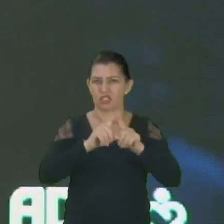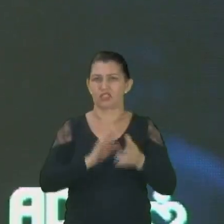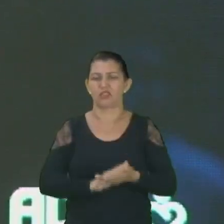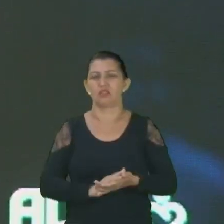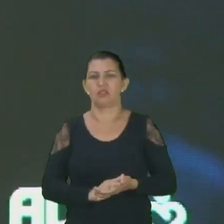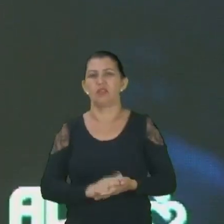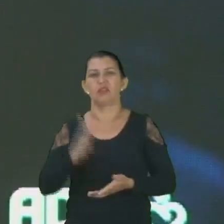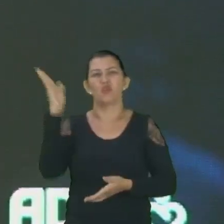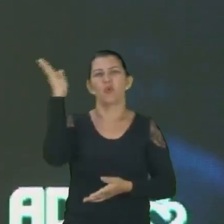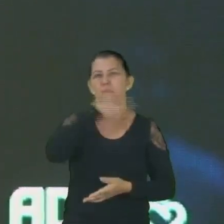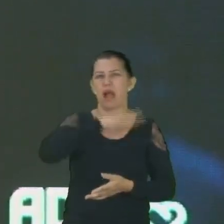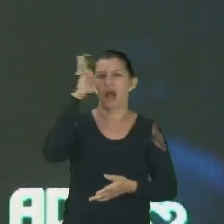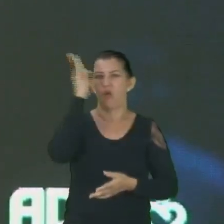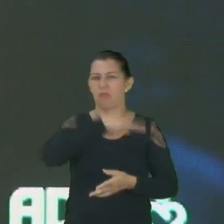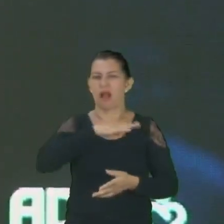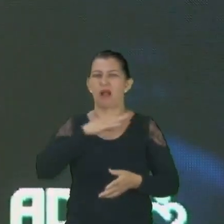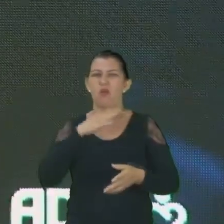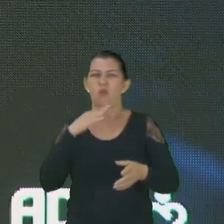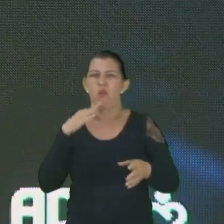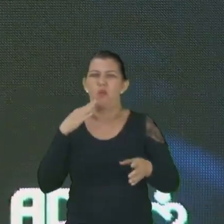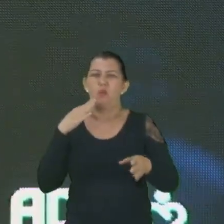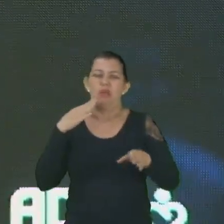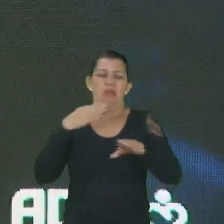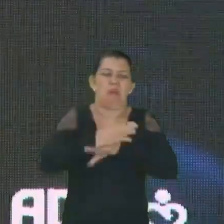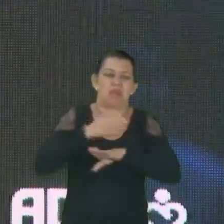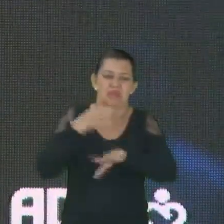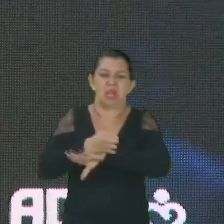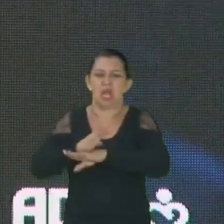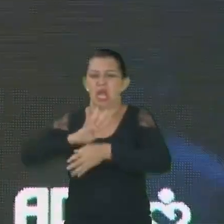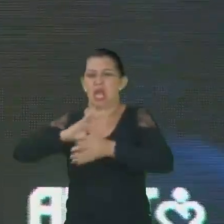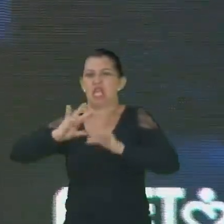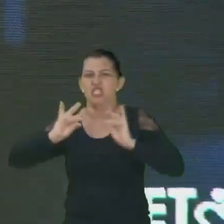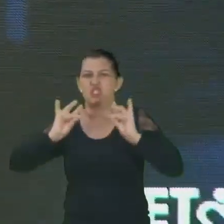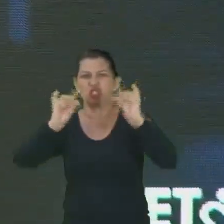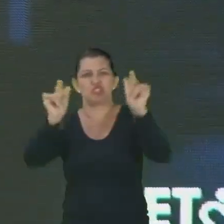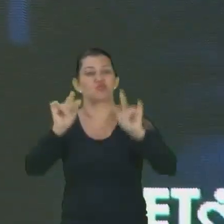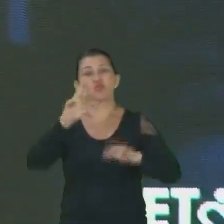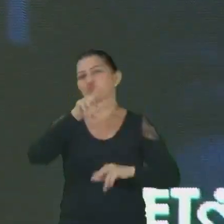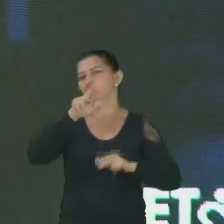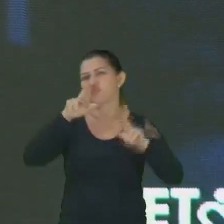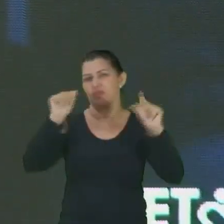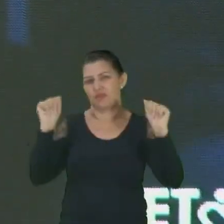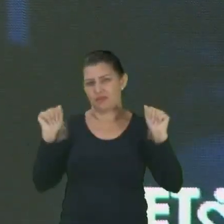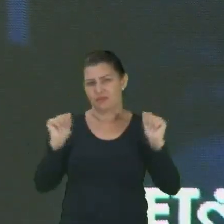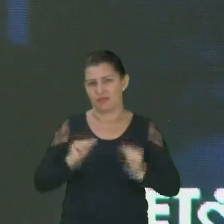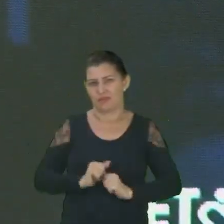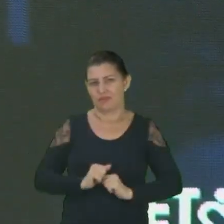prevalecerão contra ela. Ele chamou aqueles que não eram para ser.